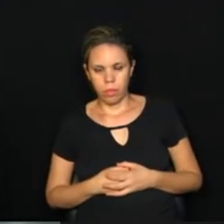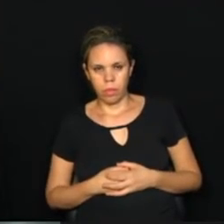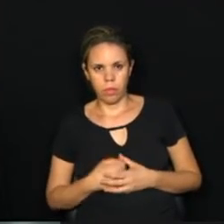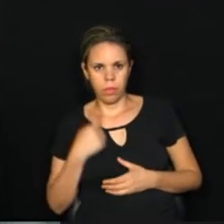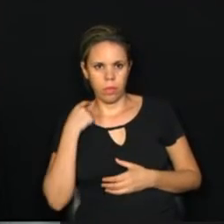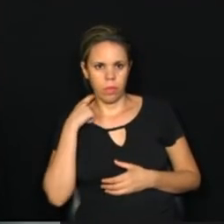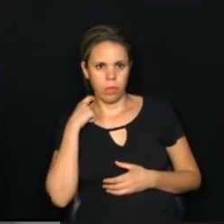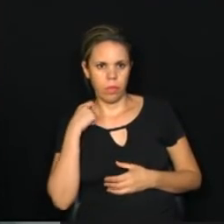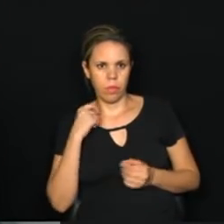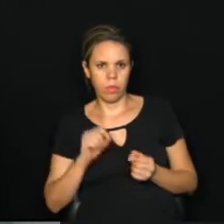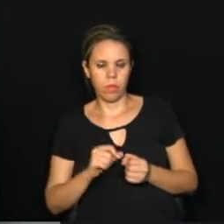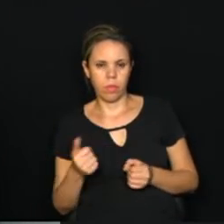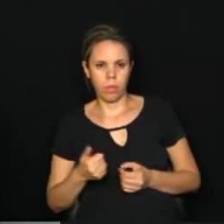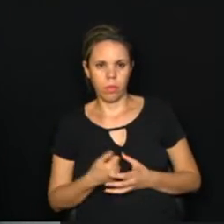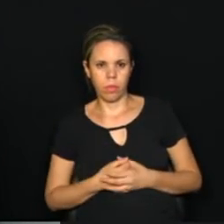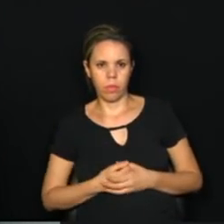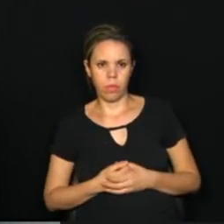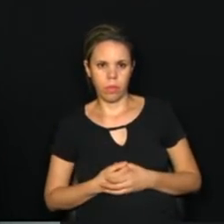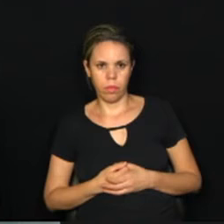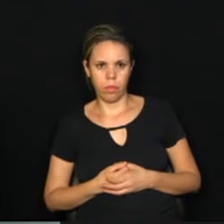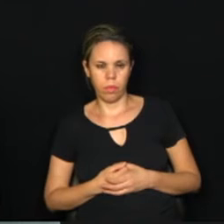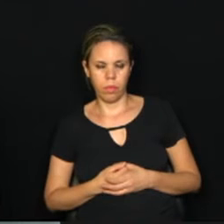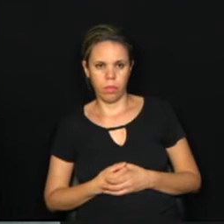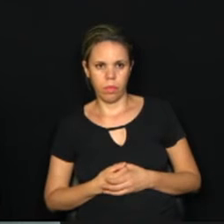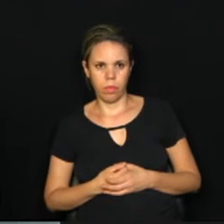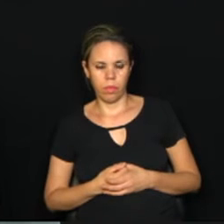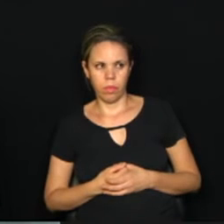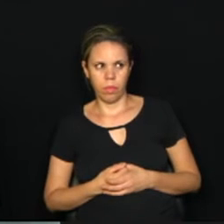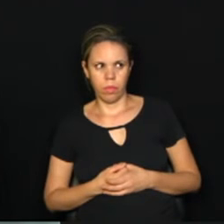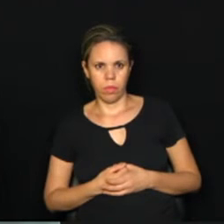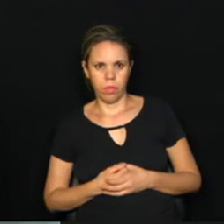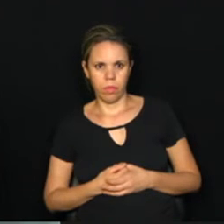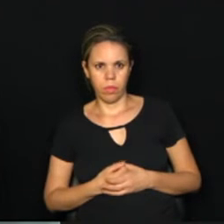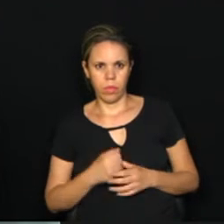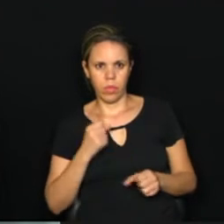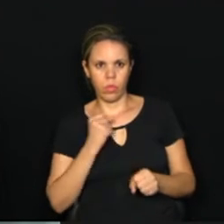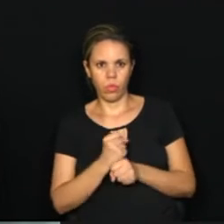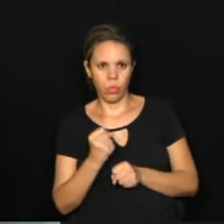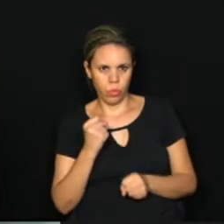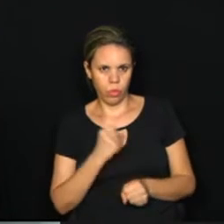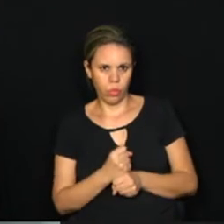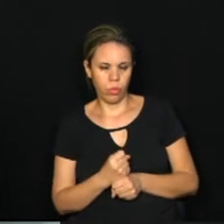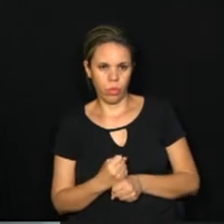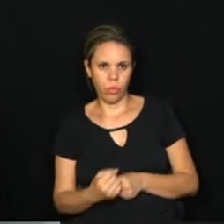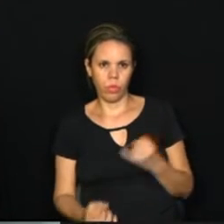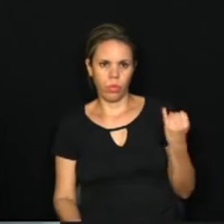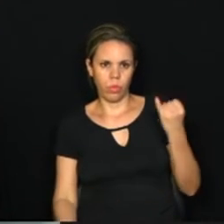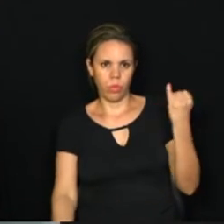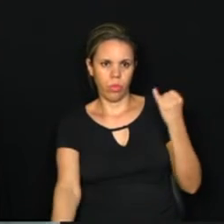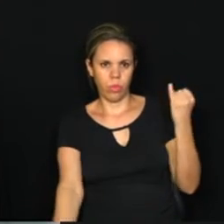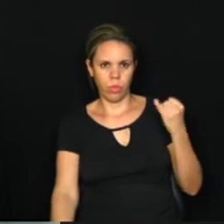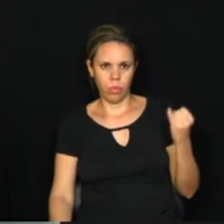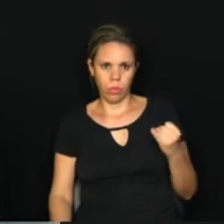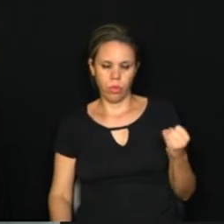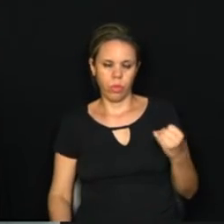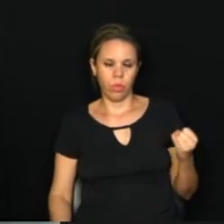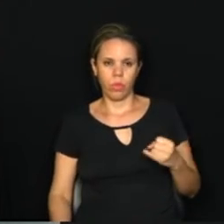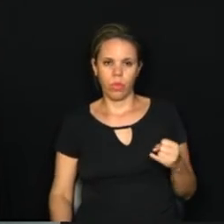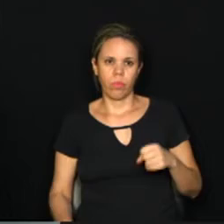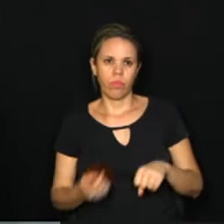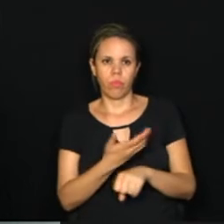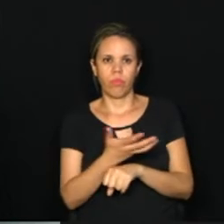fizemos primeiro uma recuperação, uma reforma considerável ali no acero da Mata Santa